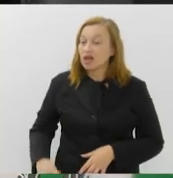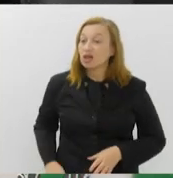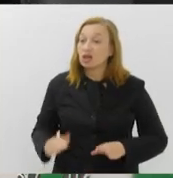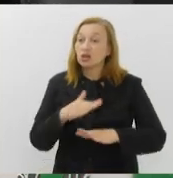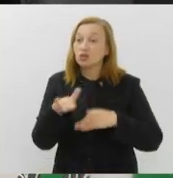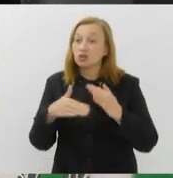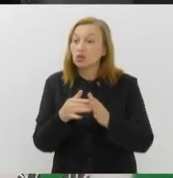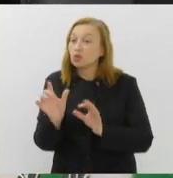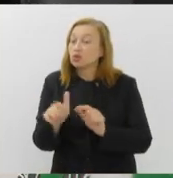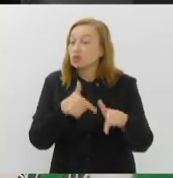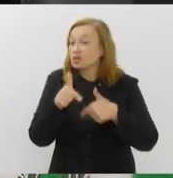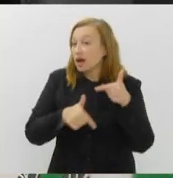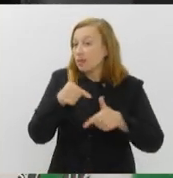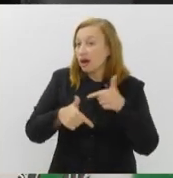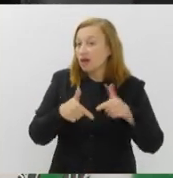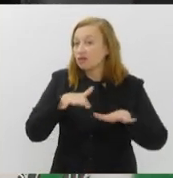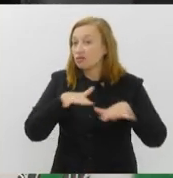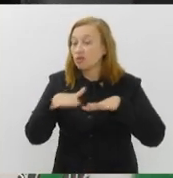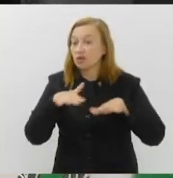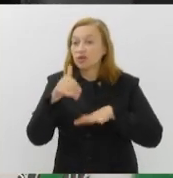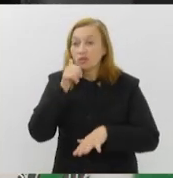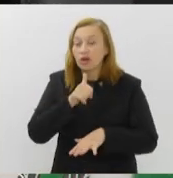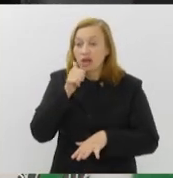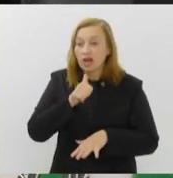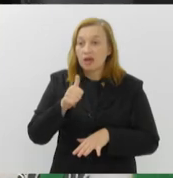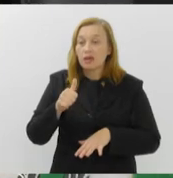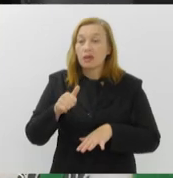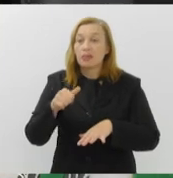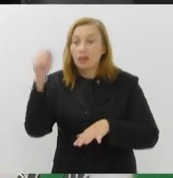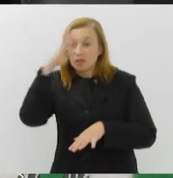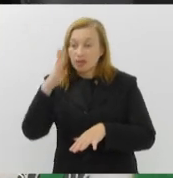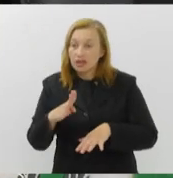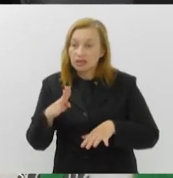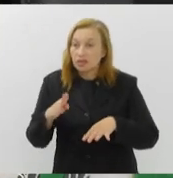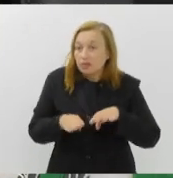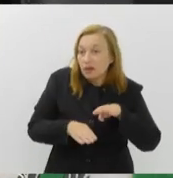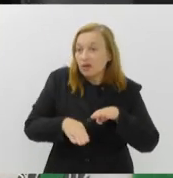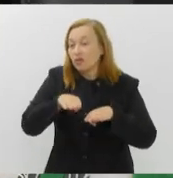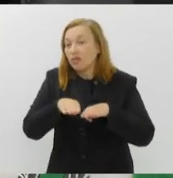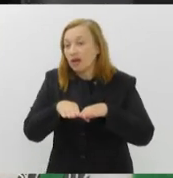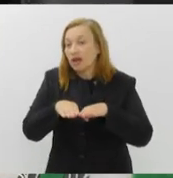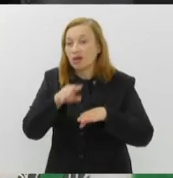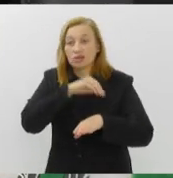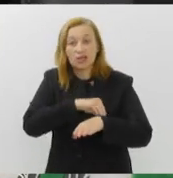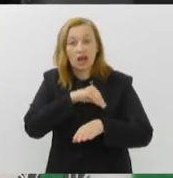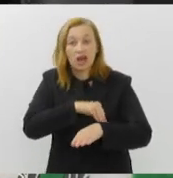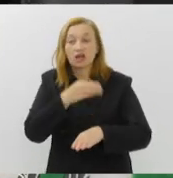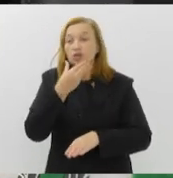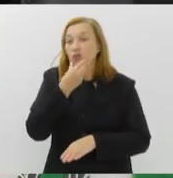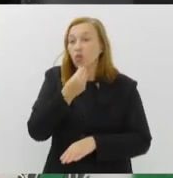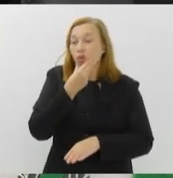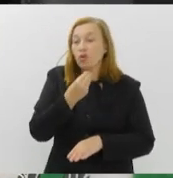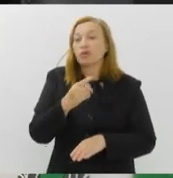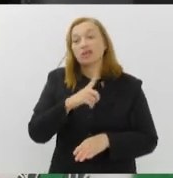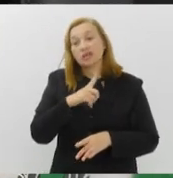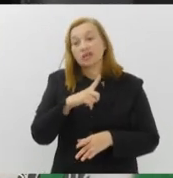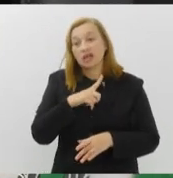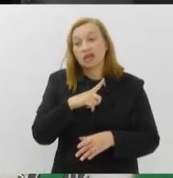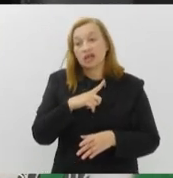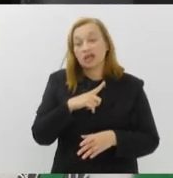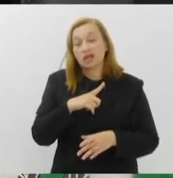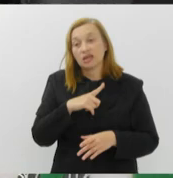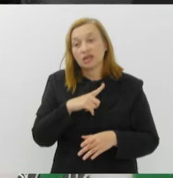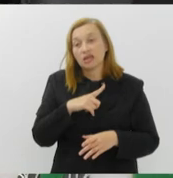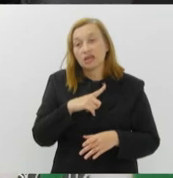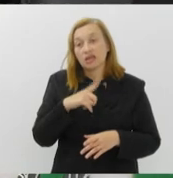trabalho do movimento de mulheres no Brasil para equiparar aos salários dos homens, a gente ainda enfrenta esse